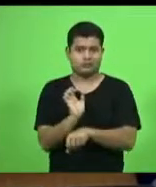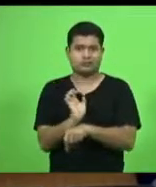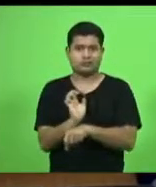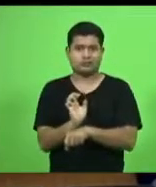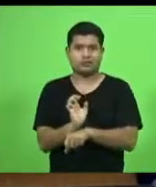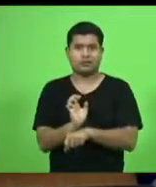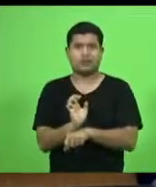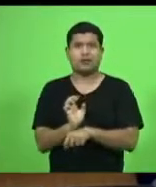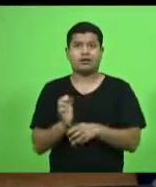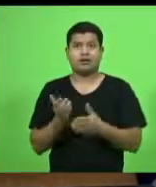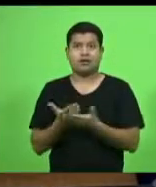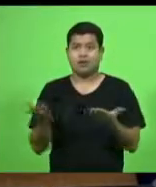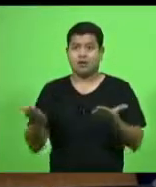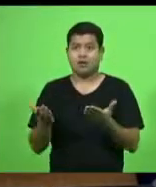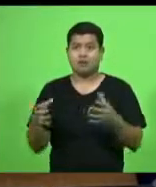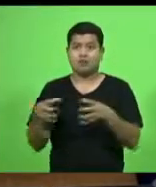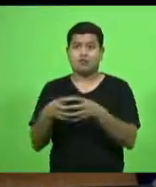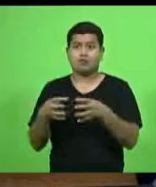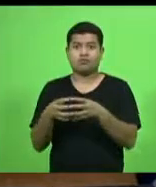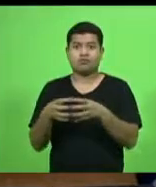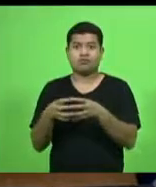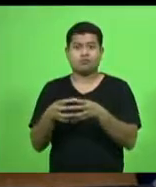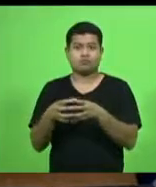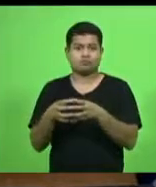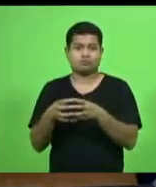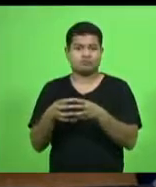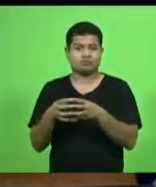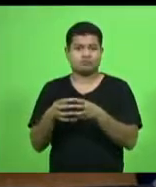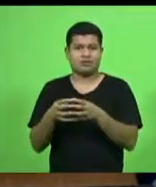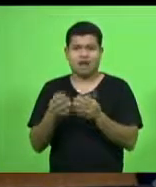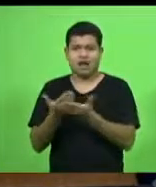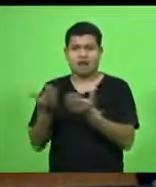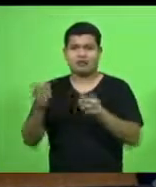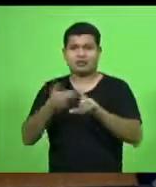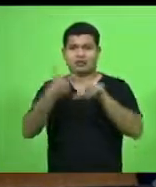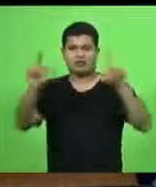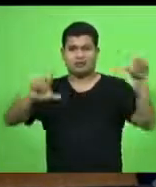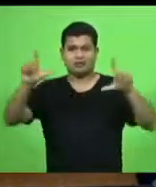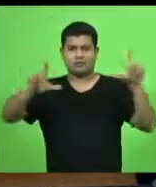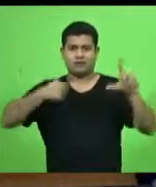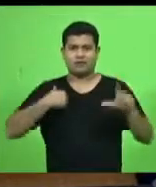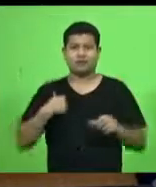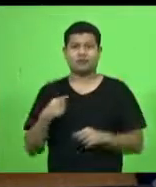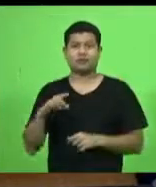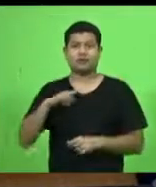de comunicação de Santa Catarina tem 12 pessoas trabalhando. Aqui nós temos